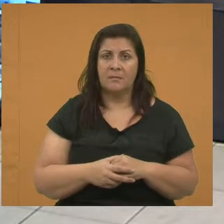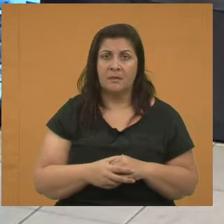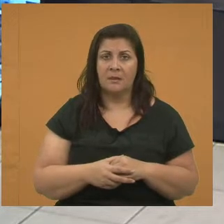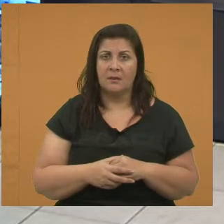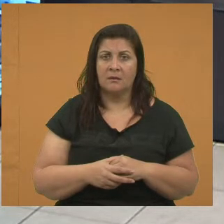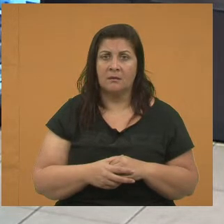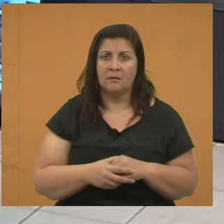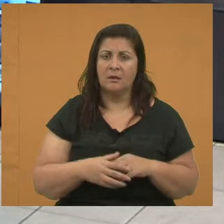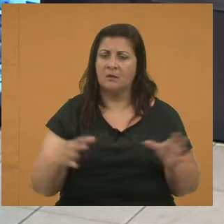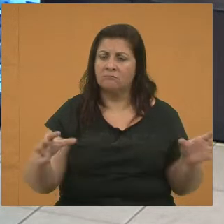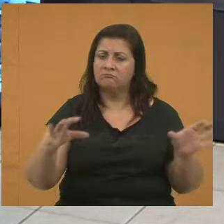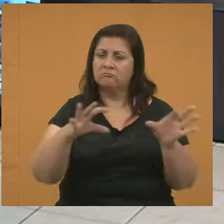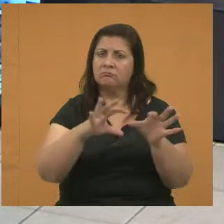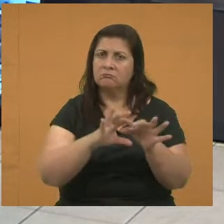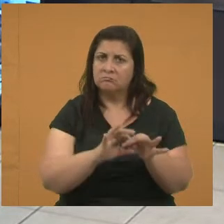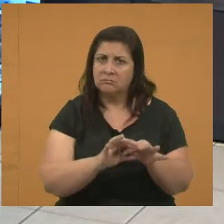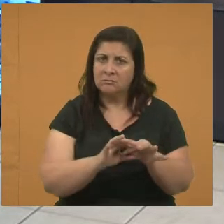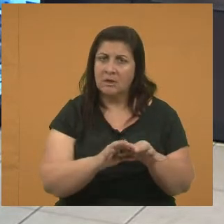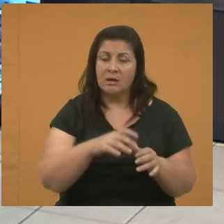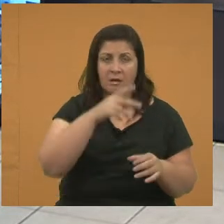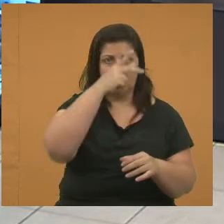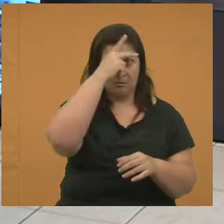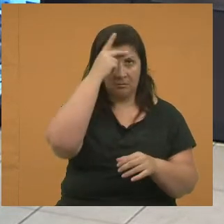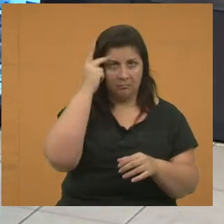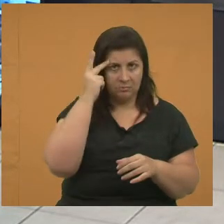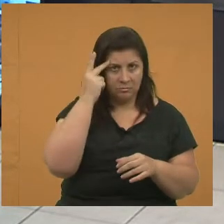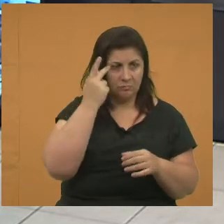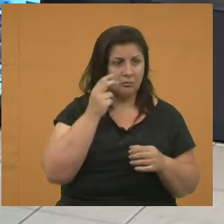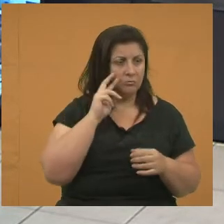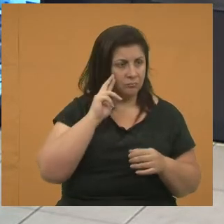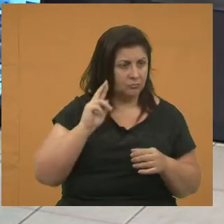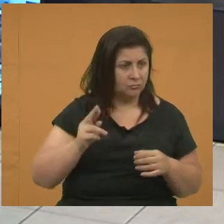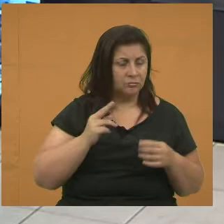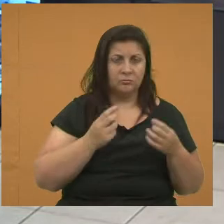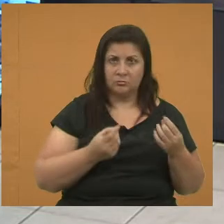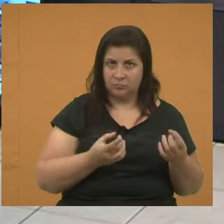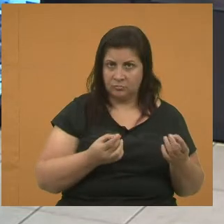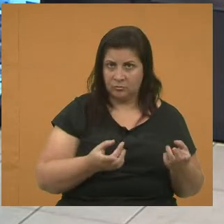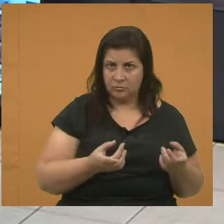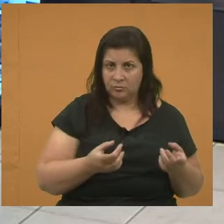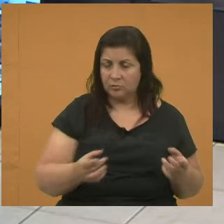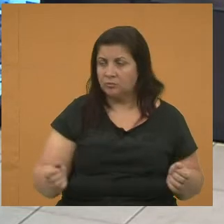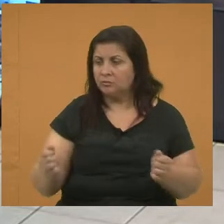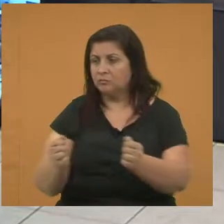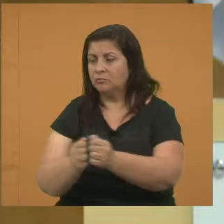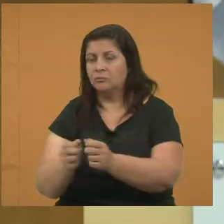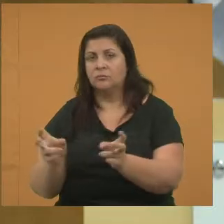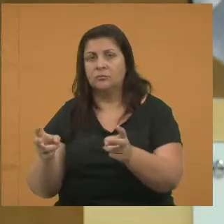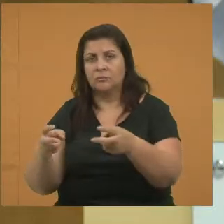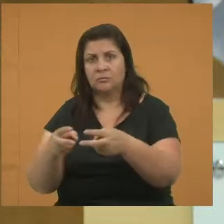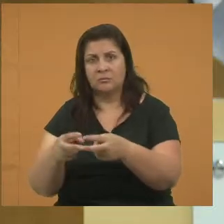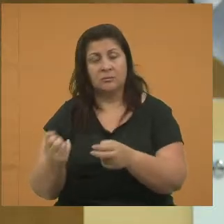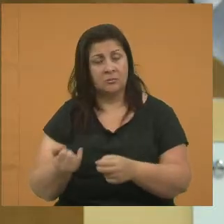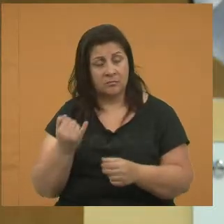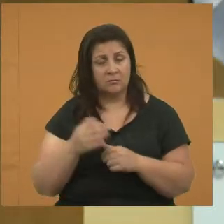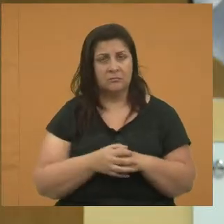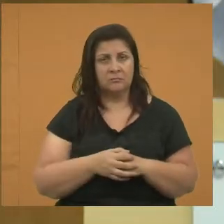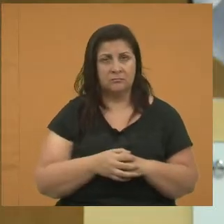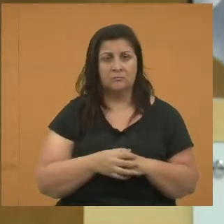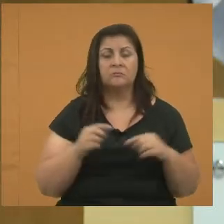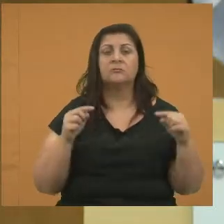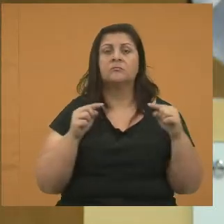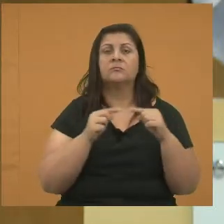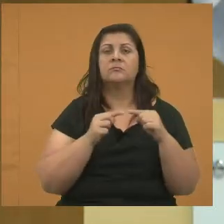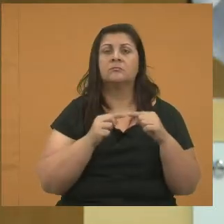essa ponte do comerciante com a Câmara Municipal. Então, o objetivo nosso aqui nessa noite é o